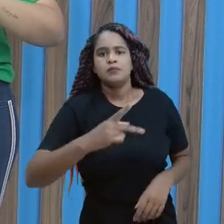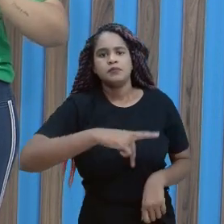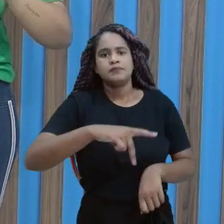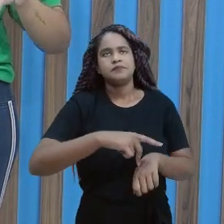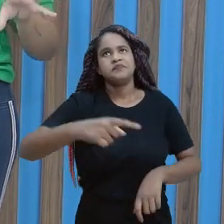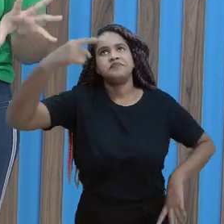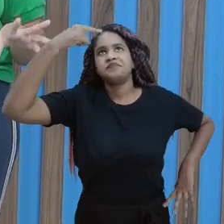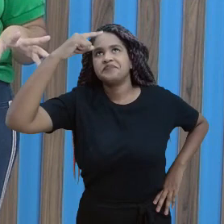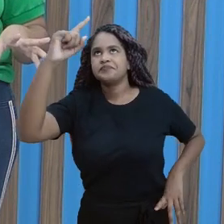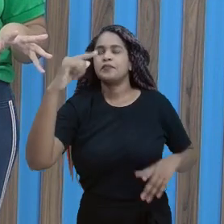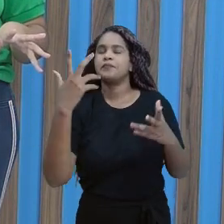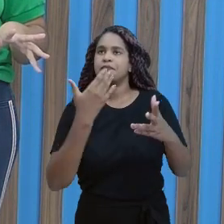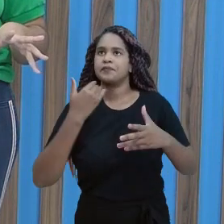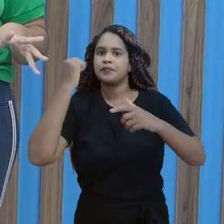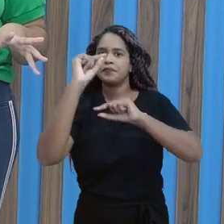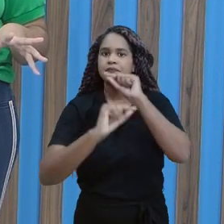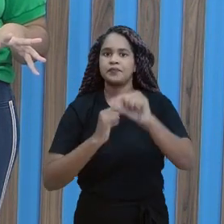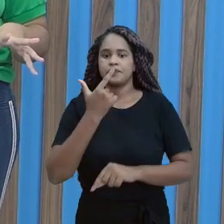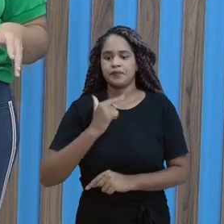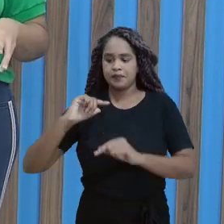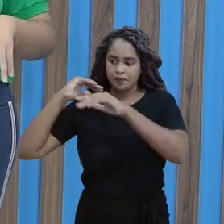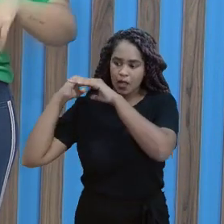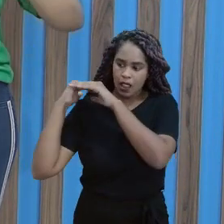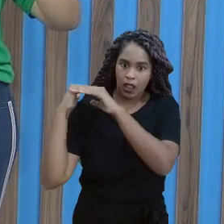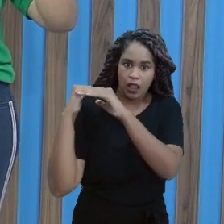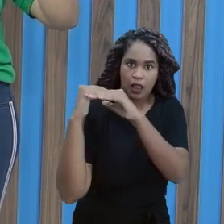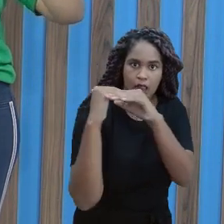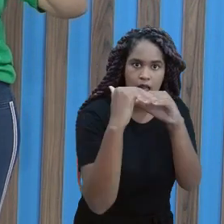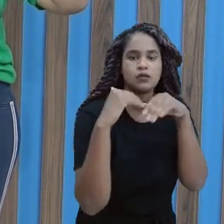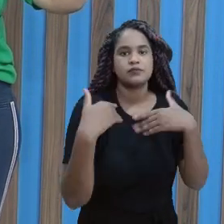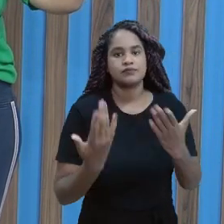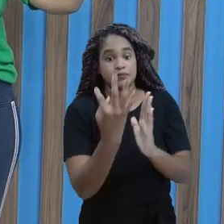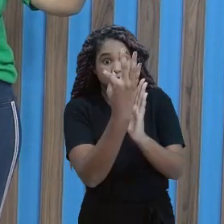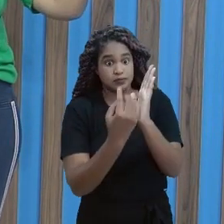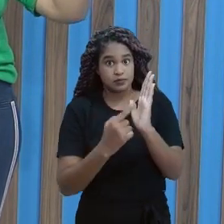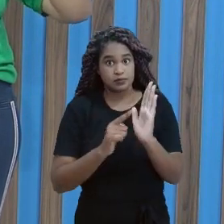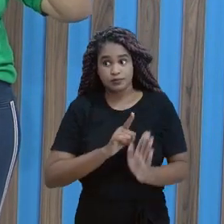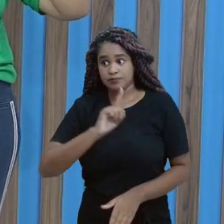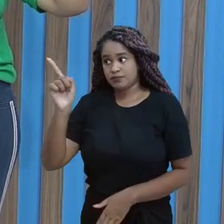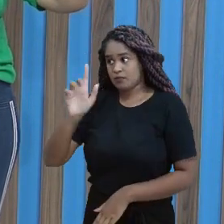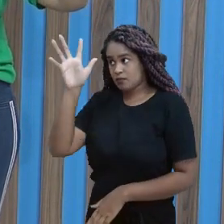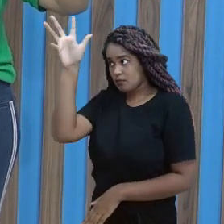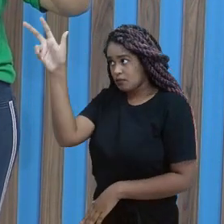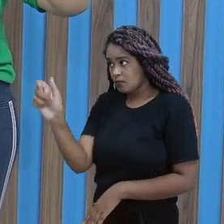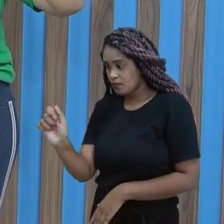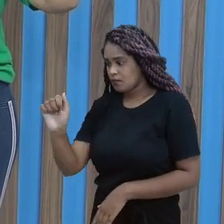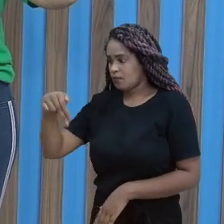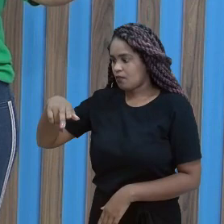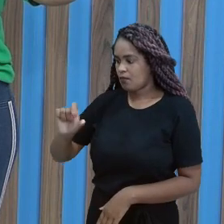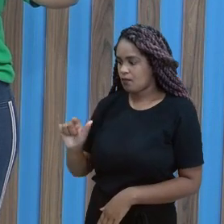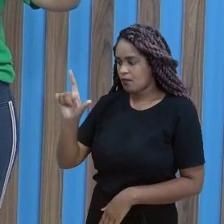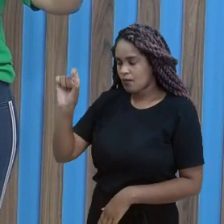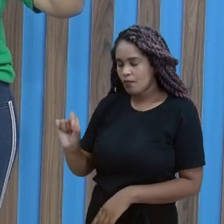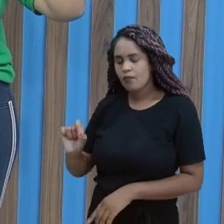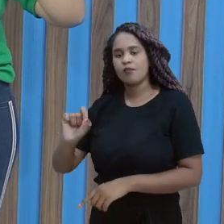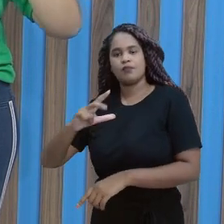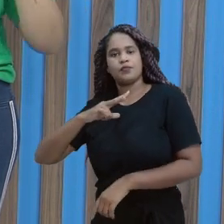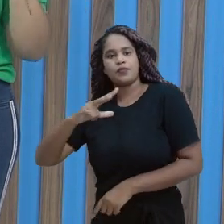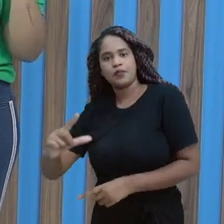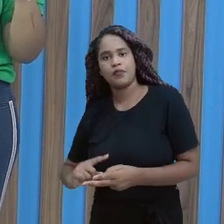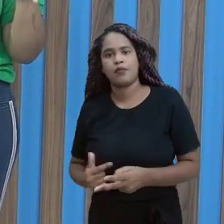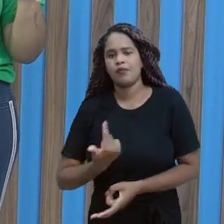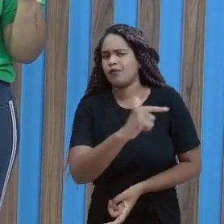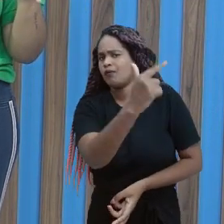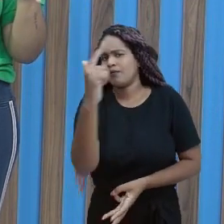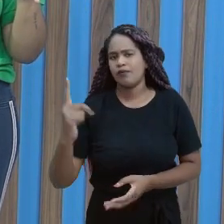Vamos uniformizar a língua, porque aí um texto que foi escrito na Angola, em Guiné-Bissau, que foi escrito em Portugal, que foi escrito em